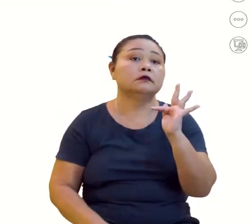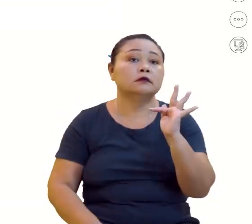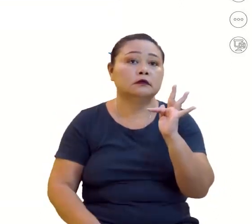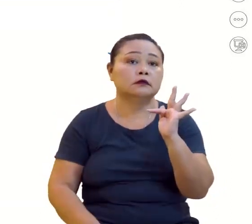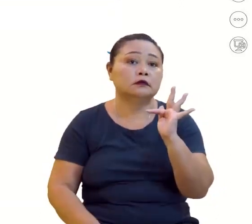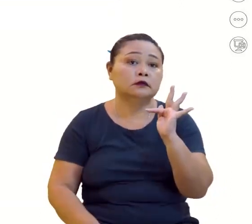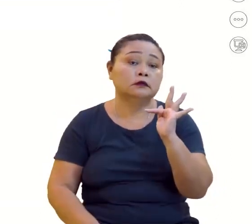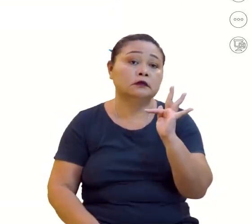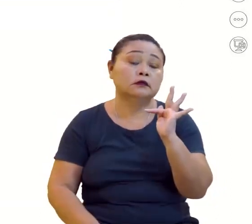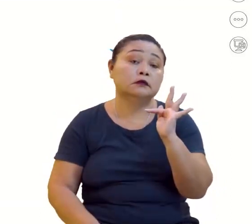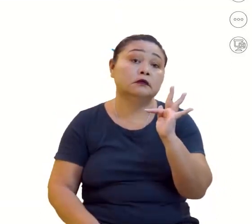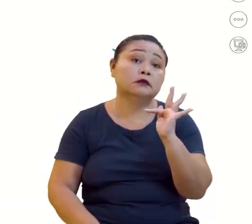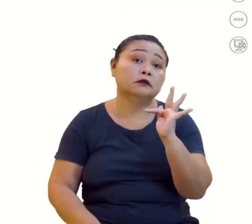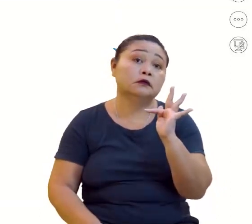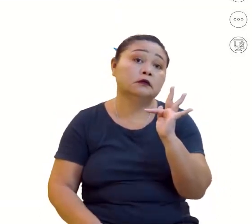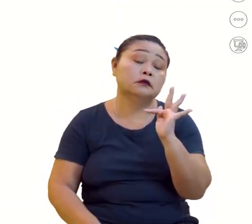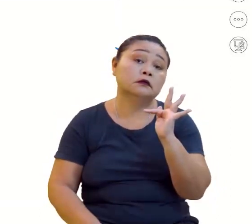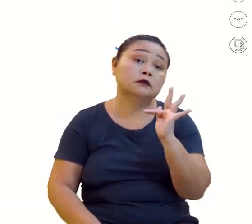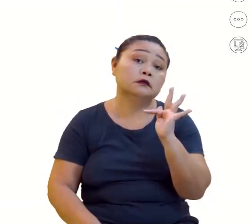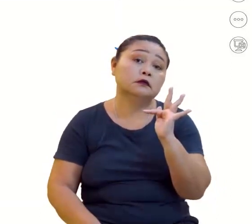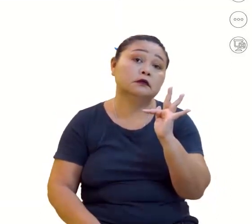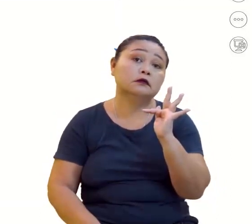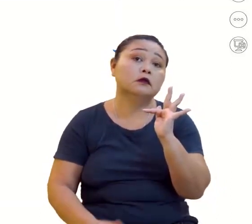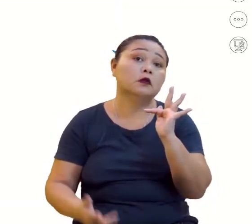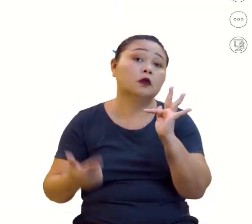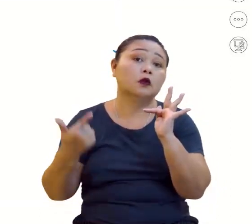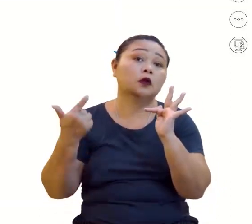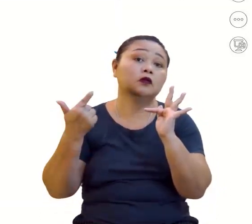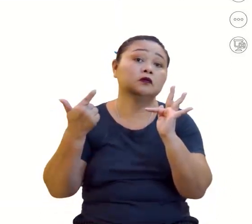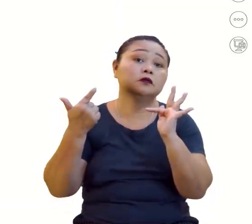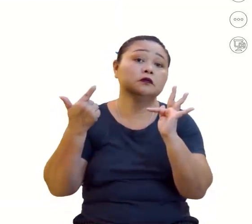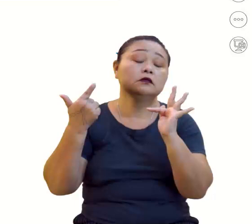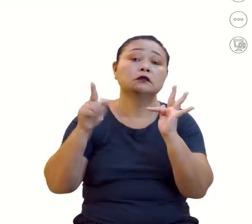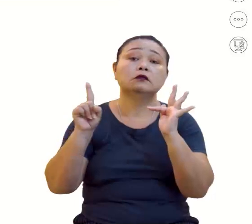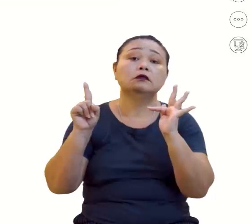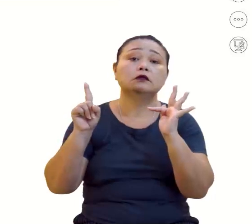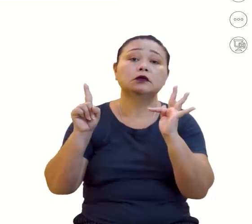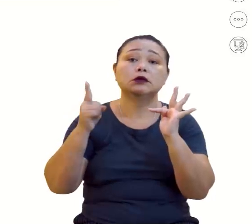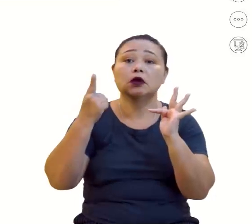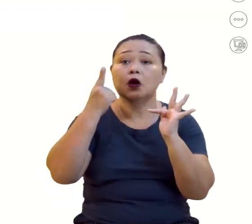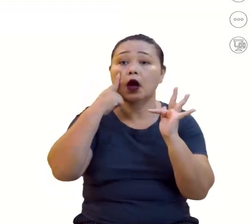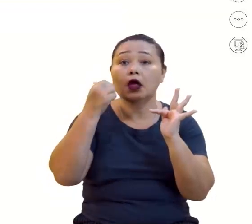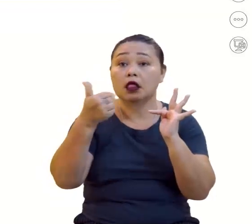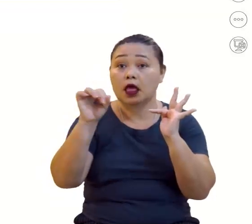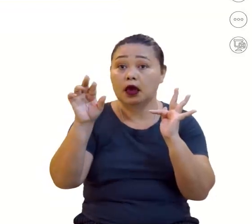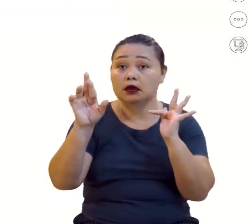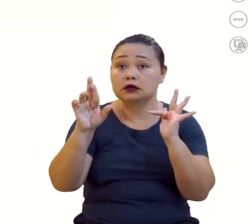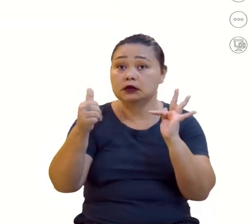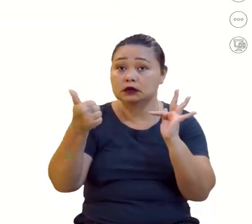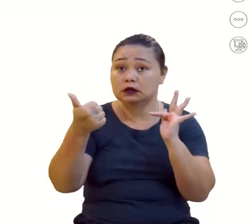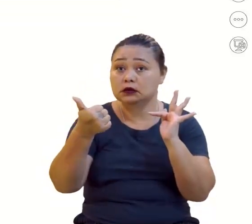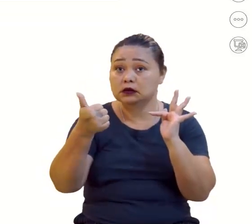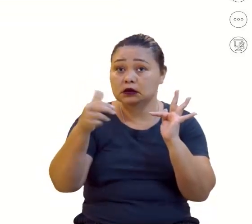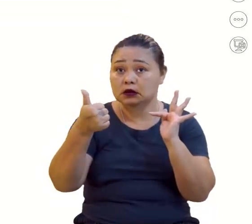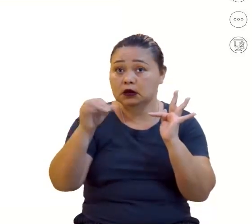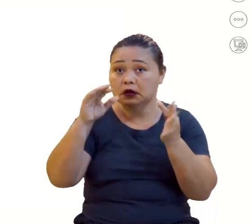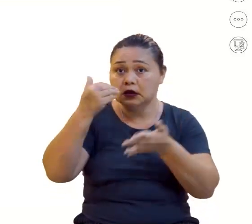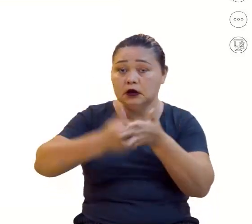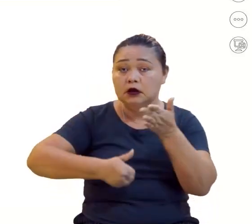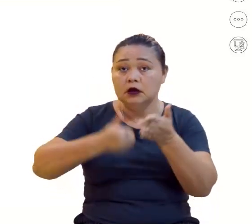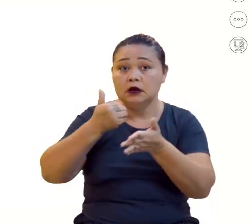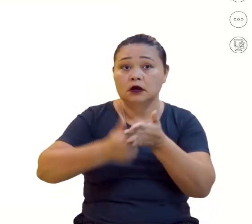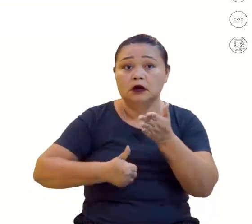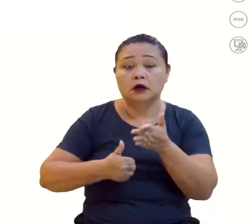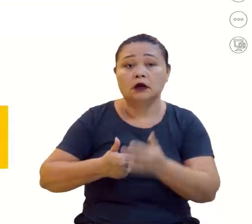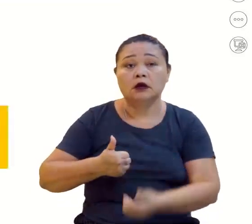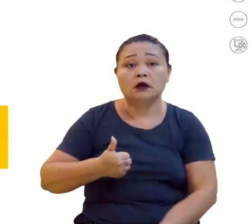Os dois são parecidos, né? Vamos ver o outro lá. Vamos ver com desconto de R$10. R$10 vai dar quanto? Vai